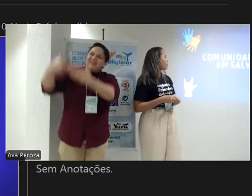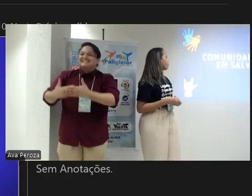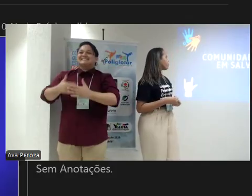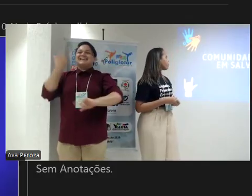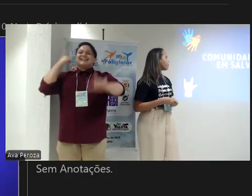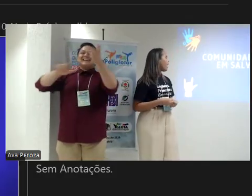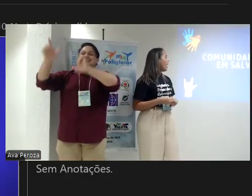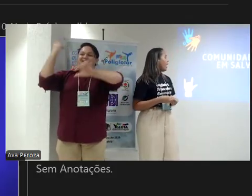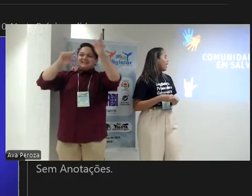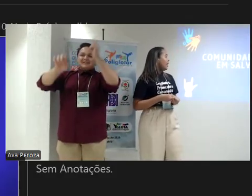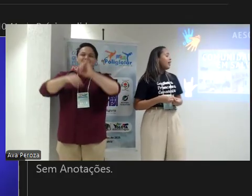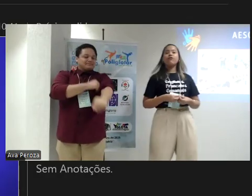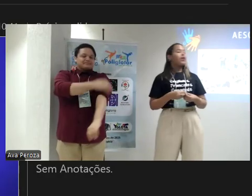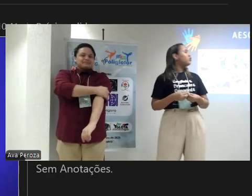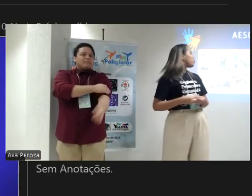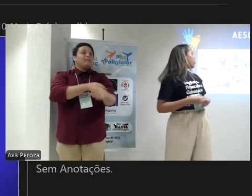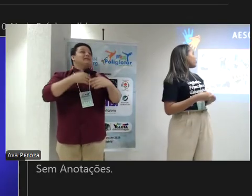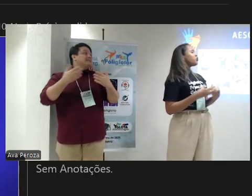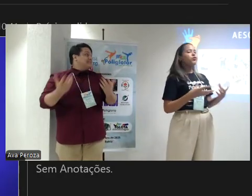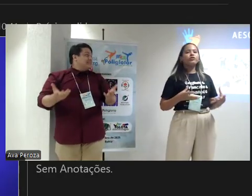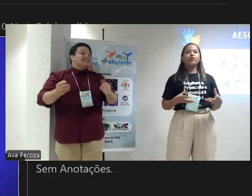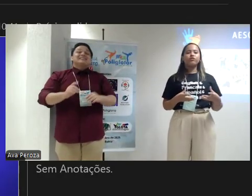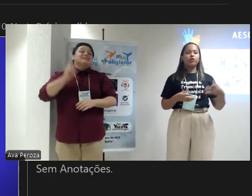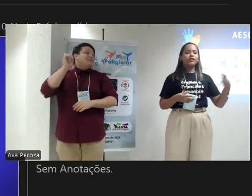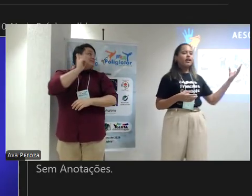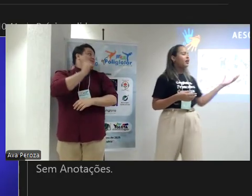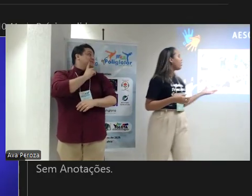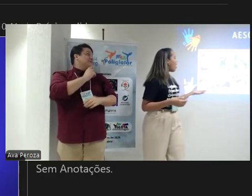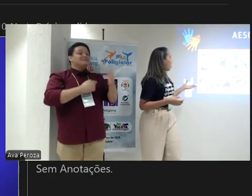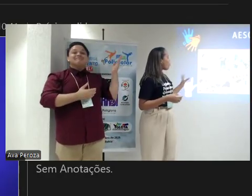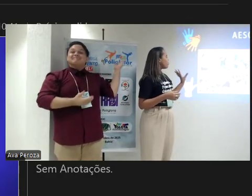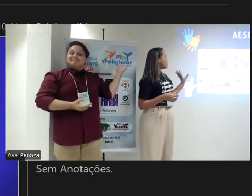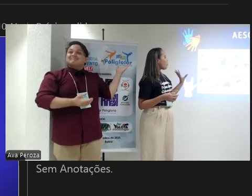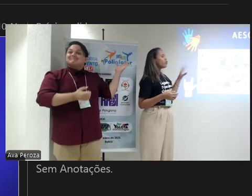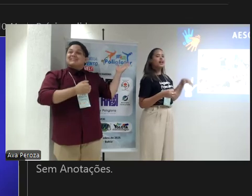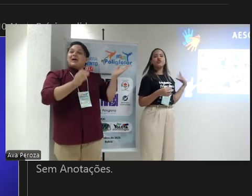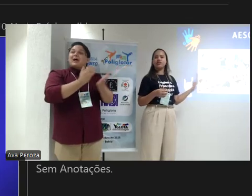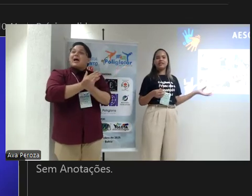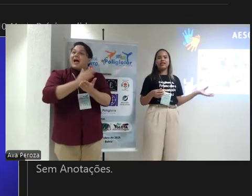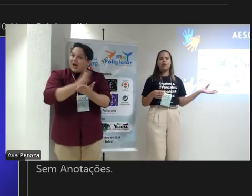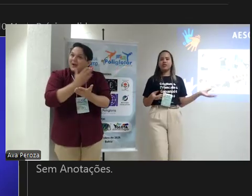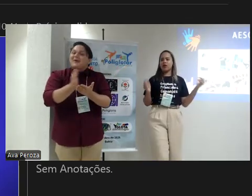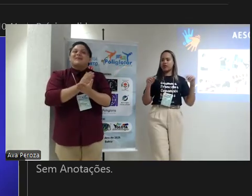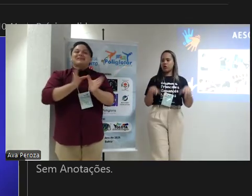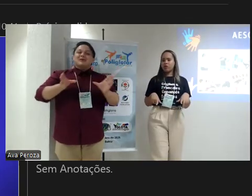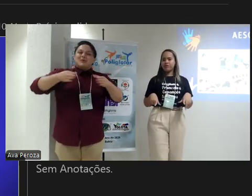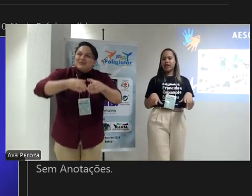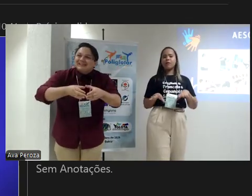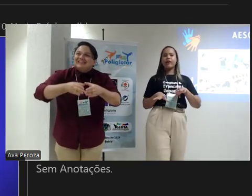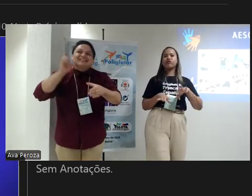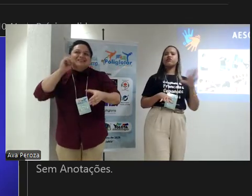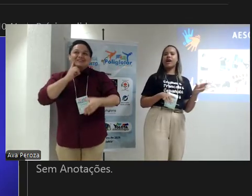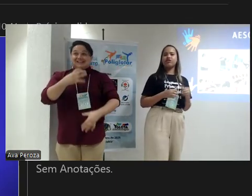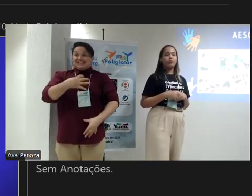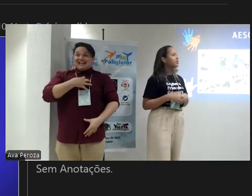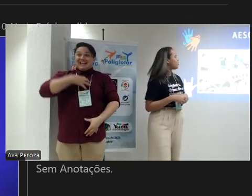Passar. E falando sobre os surdos, eu trouxe aqui algumas comunidades surdas que temos em Salvador e também em